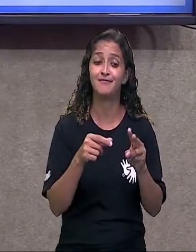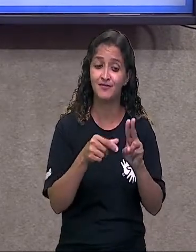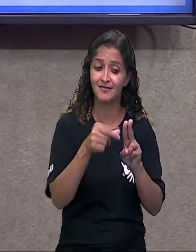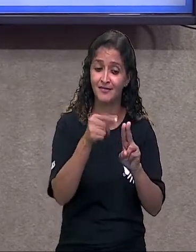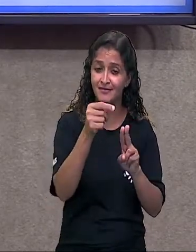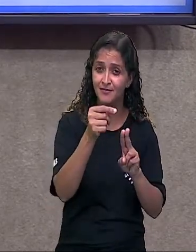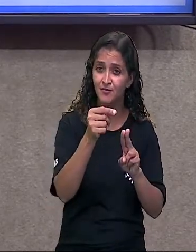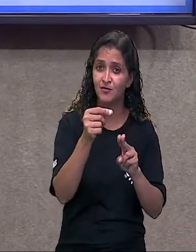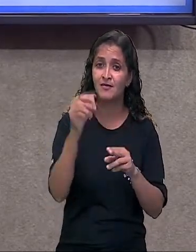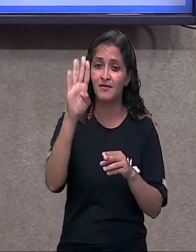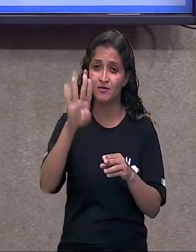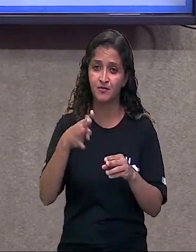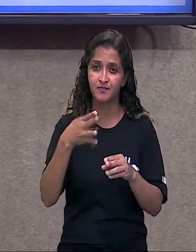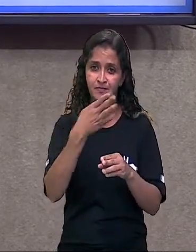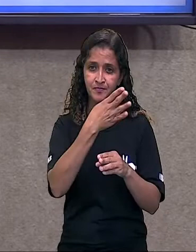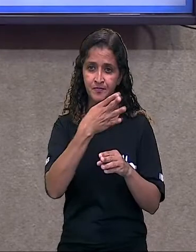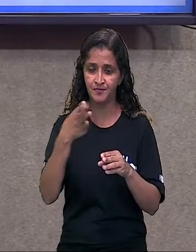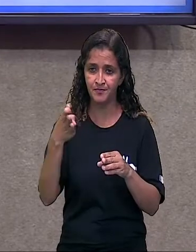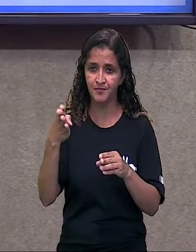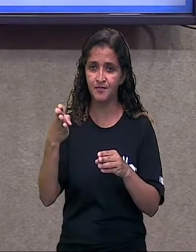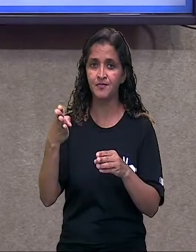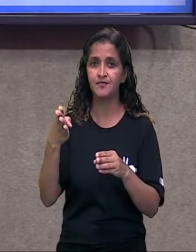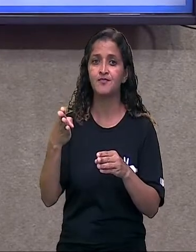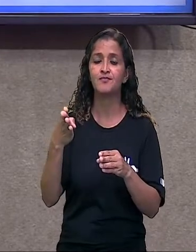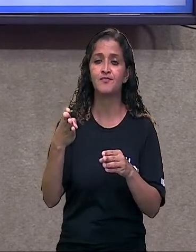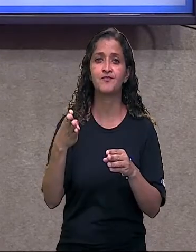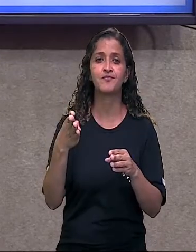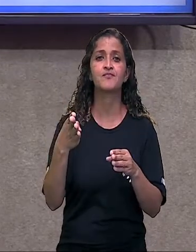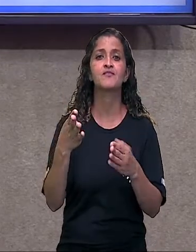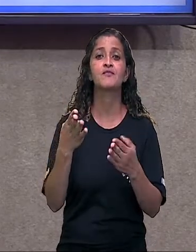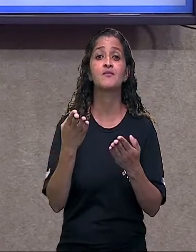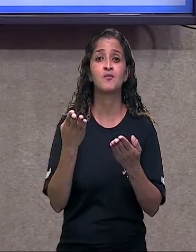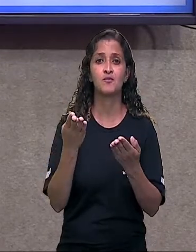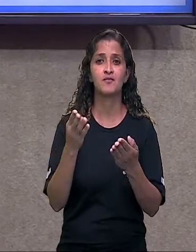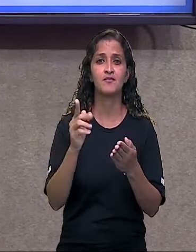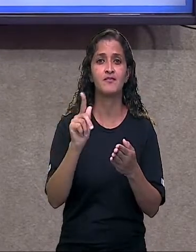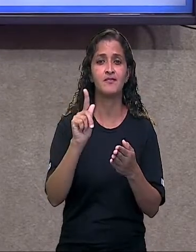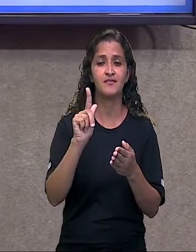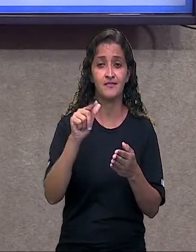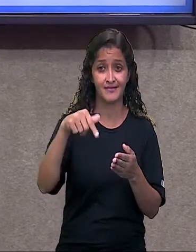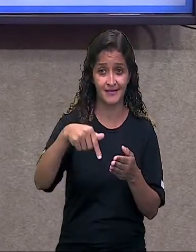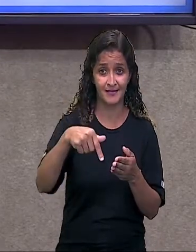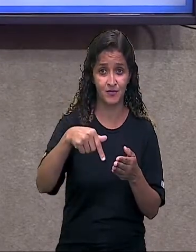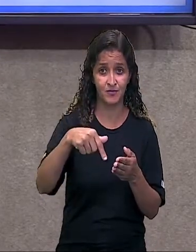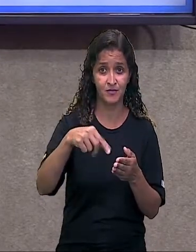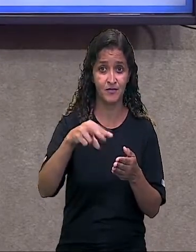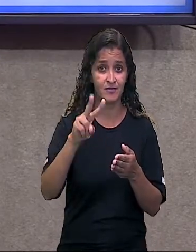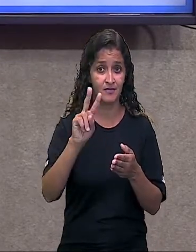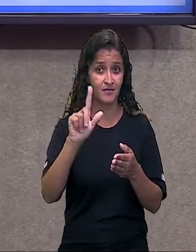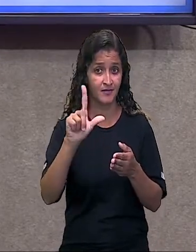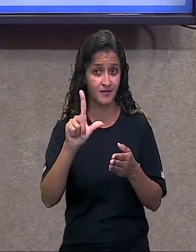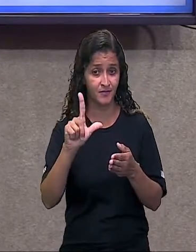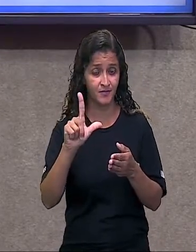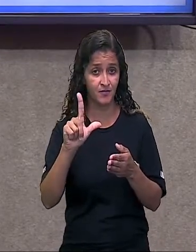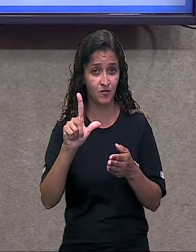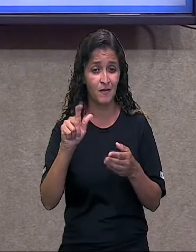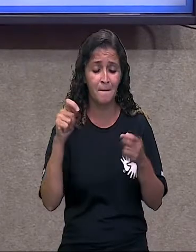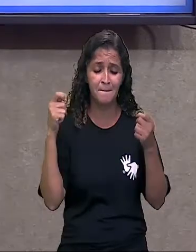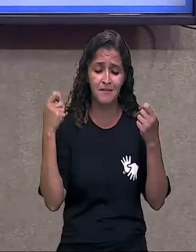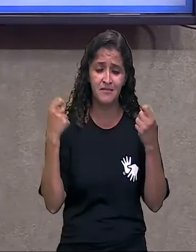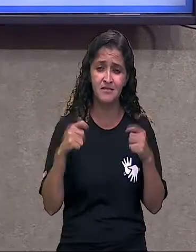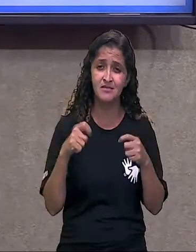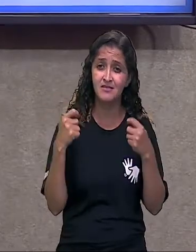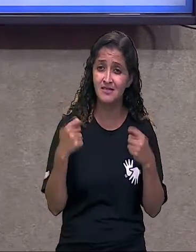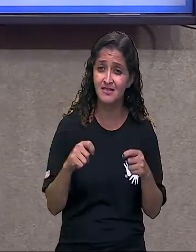no QVL, quadro valor de lugar, nós abreviamos, você precisa de